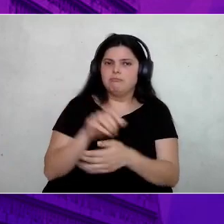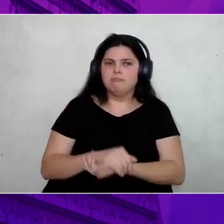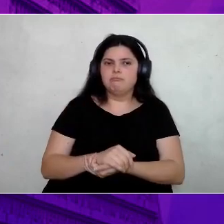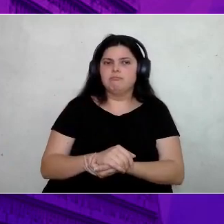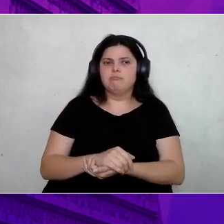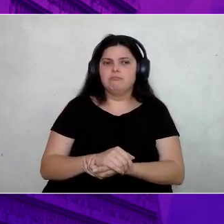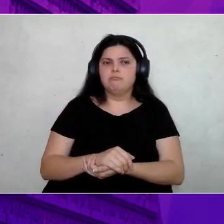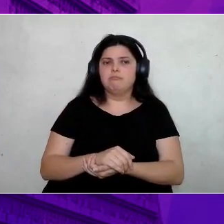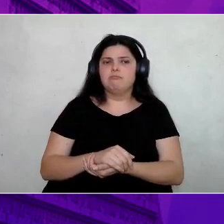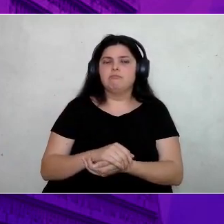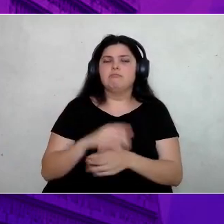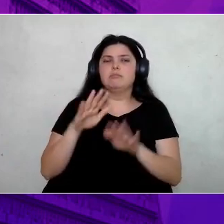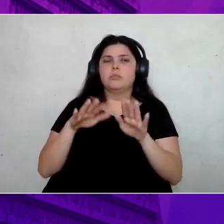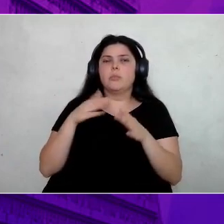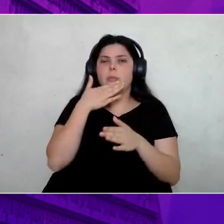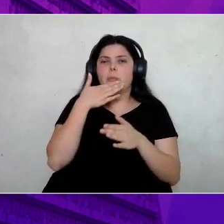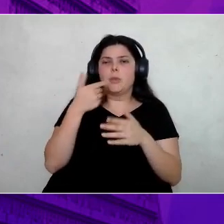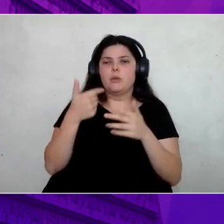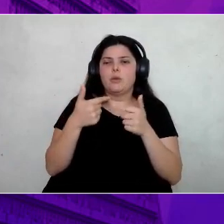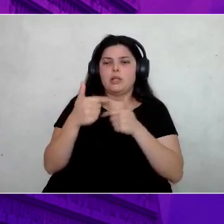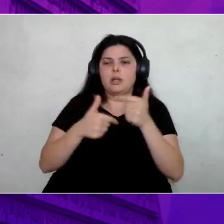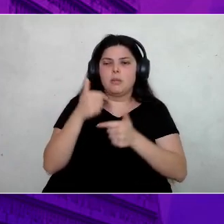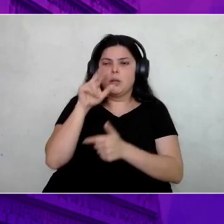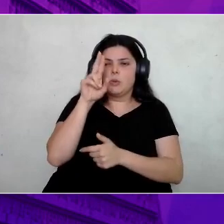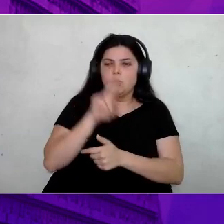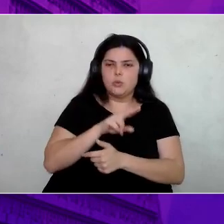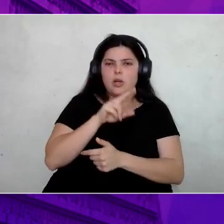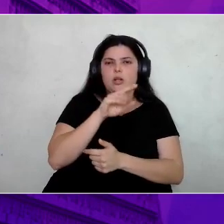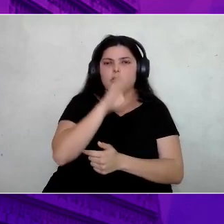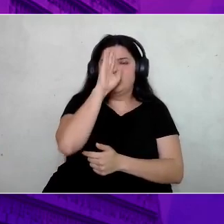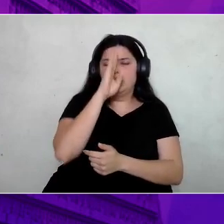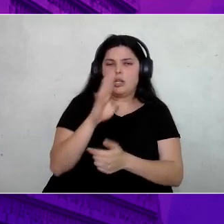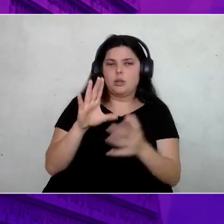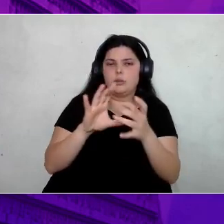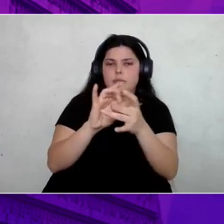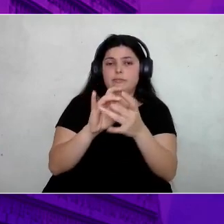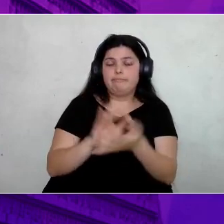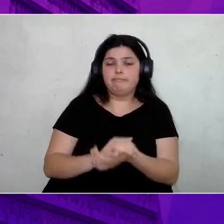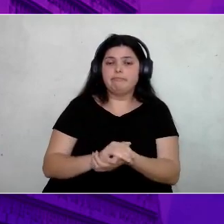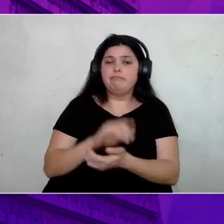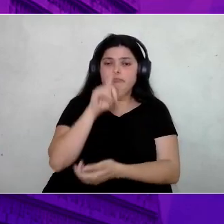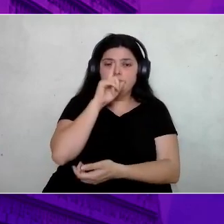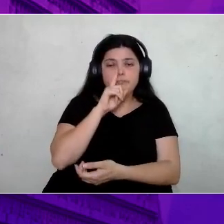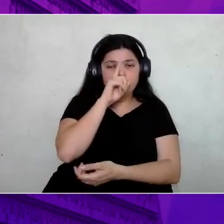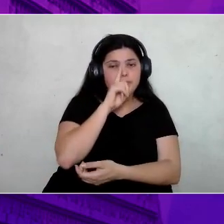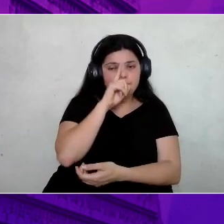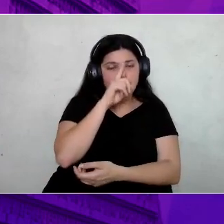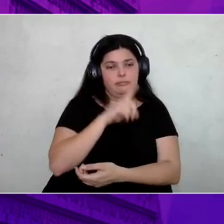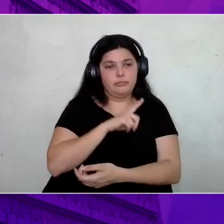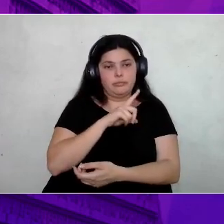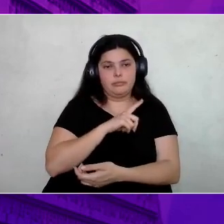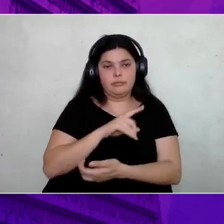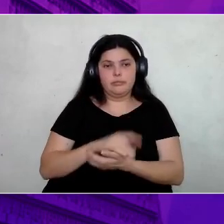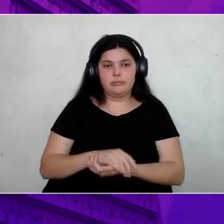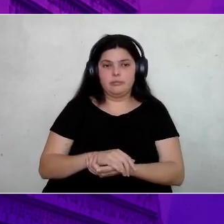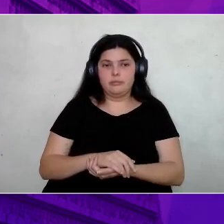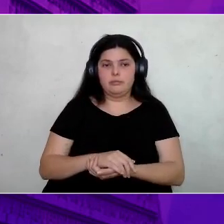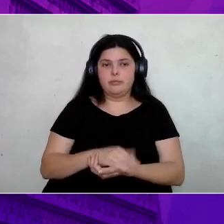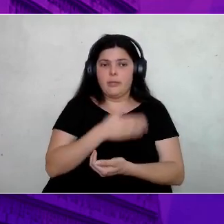melhore o serviço para esse usuário diretamente com eles. Tem riscos? Vai ter riscos, mas vale a pena, vamos